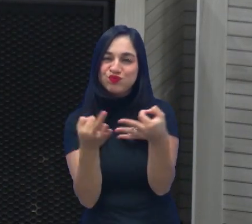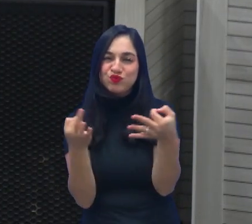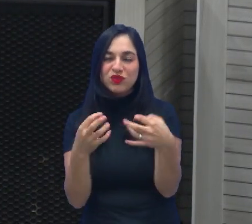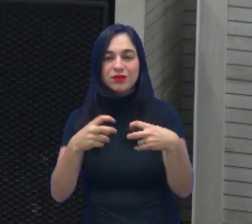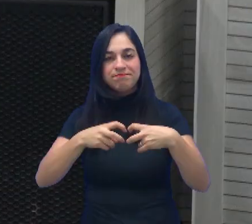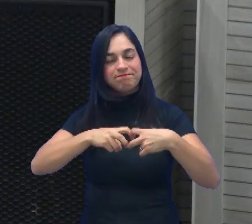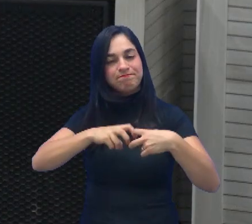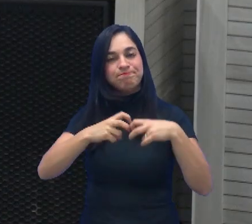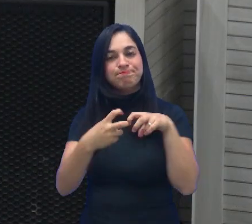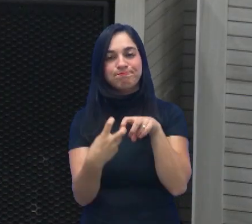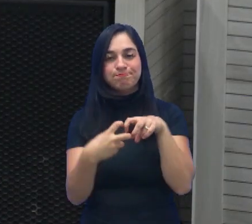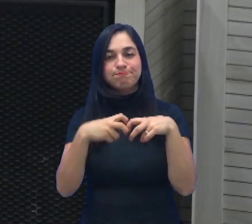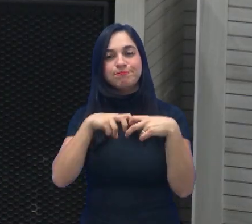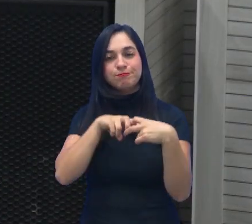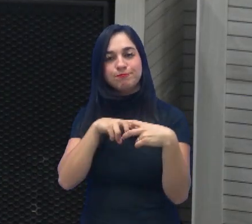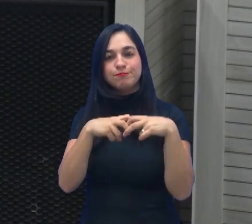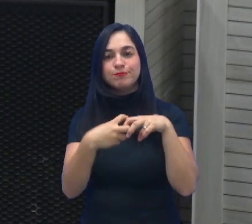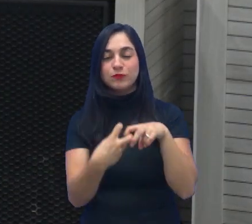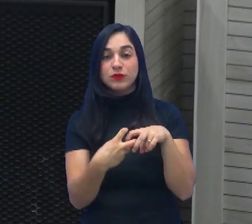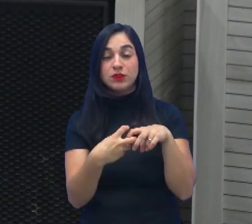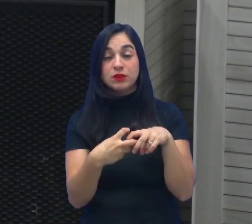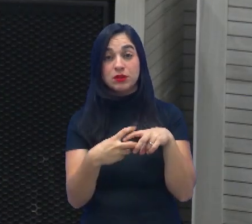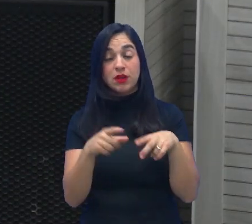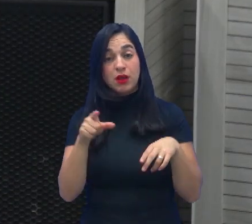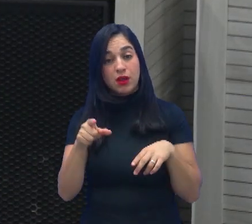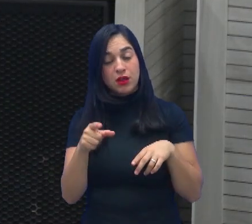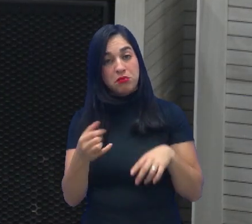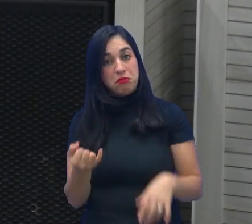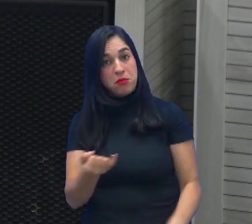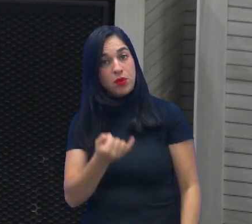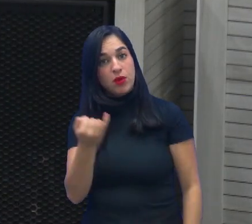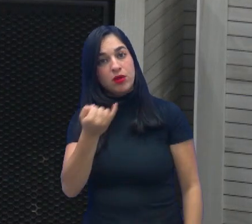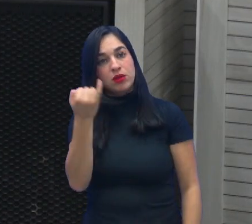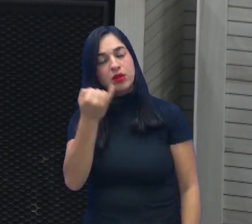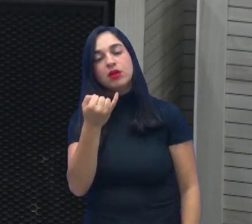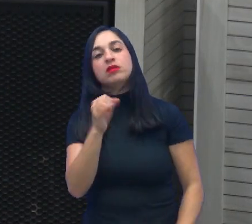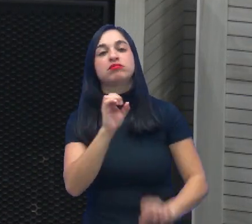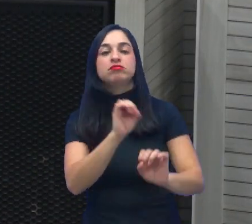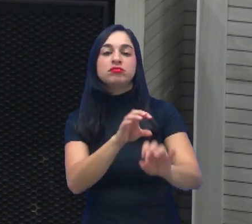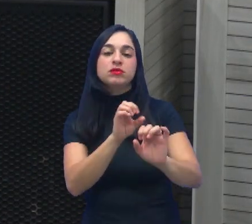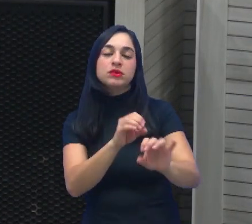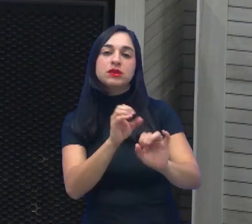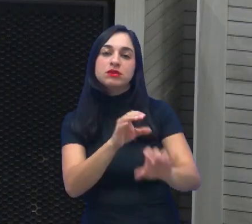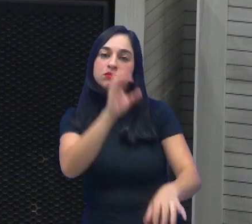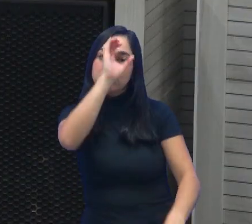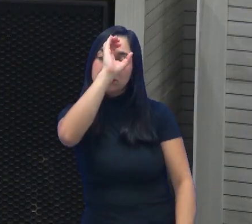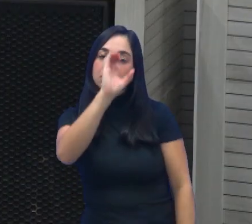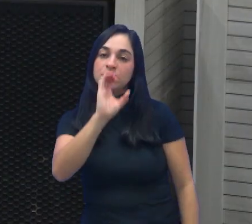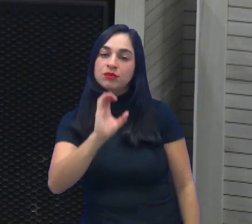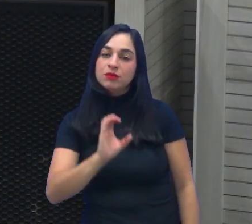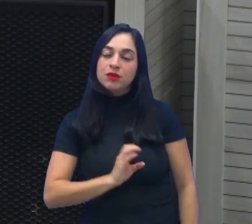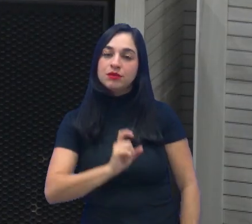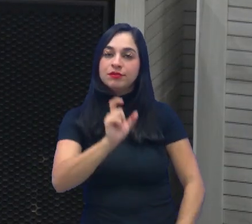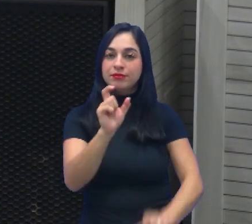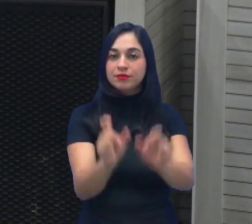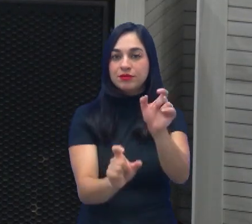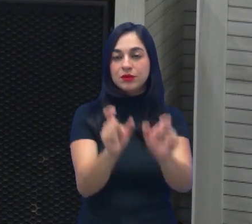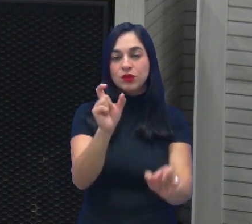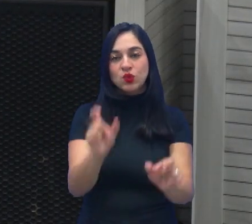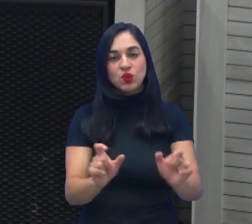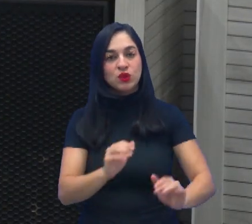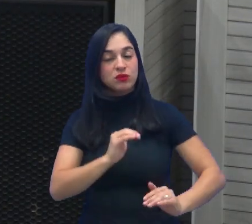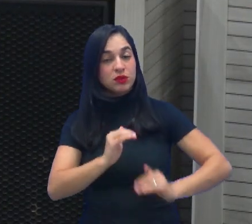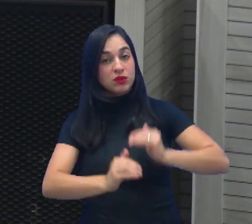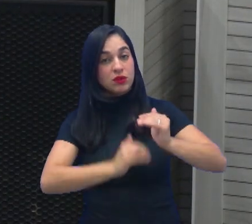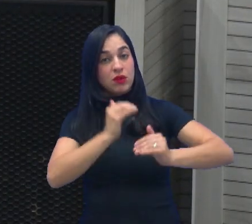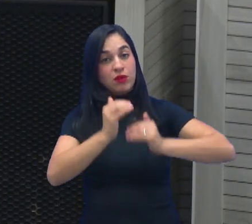uma ferramenta muito importante de formação do cidadão, uma ferramenta muito importante em desenvolver